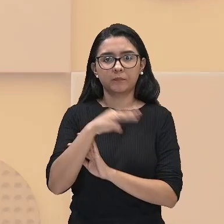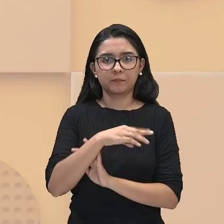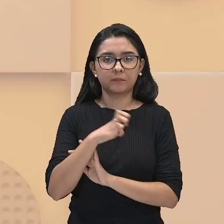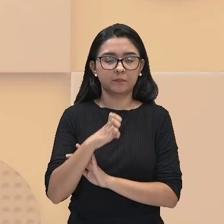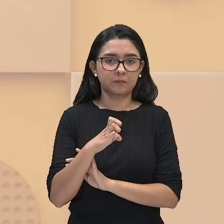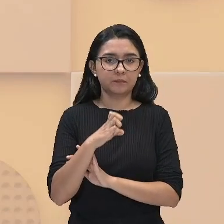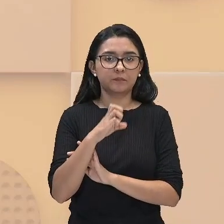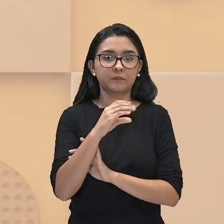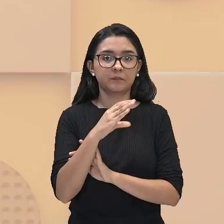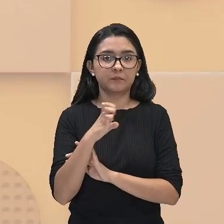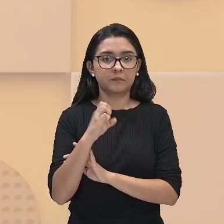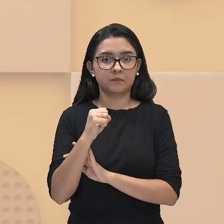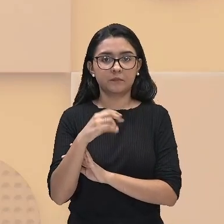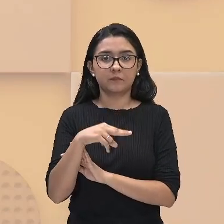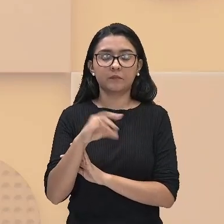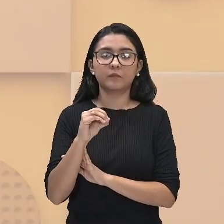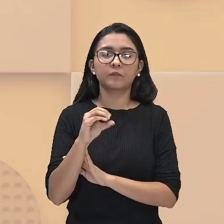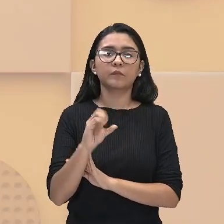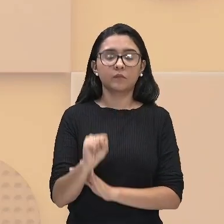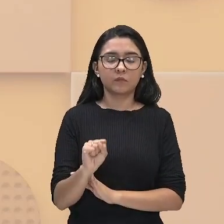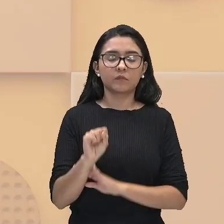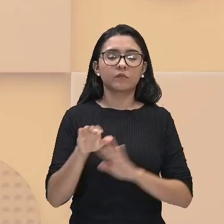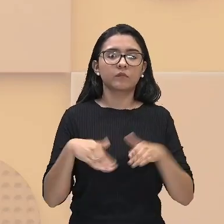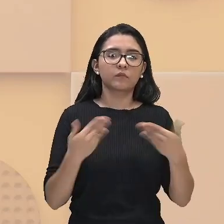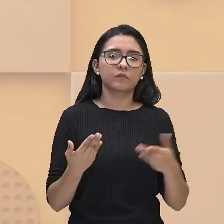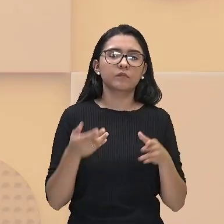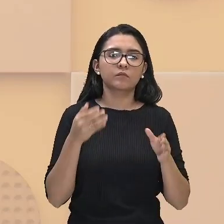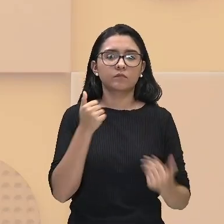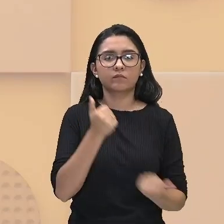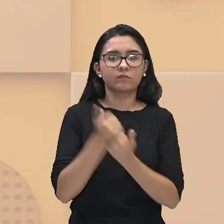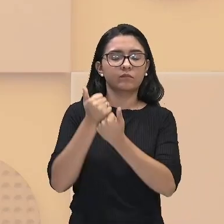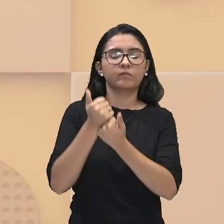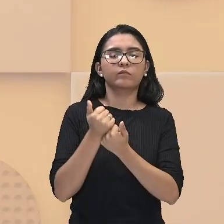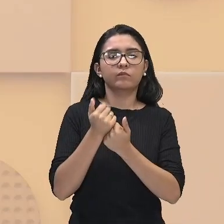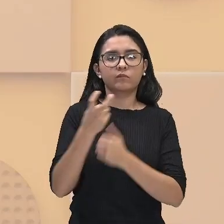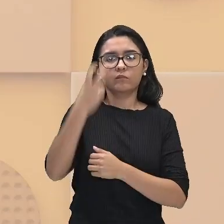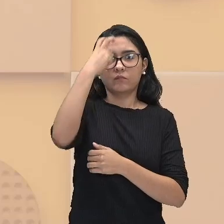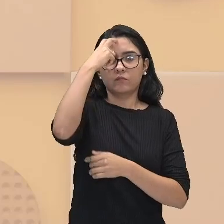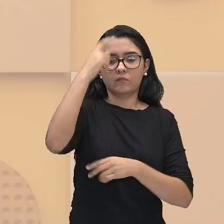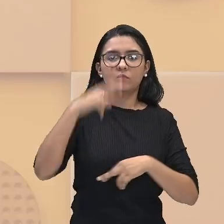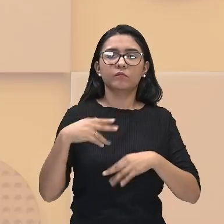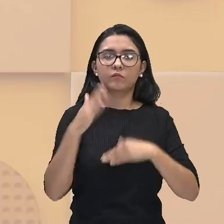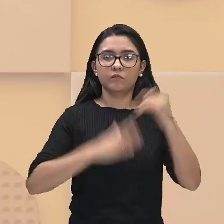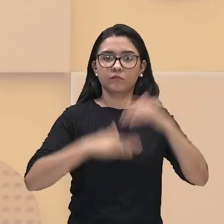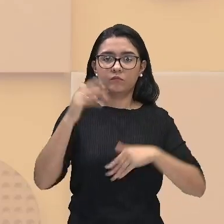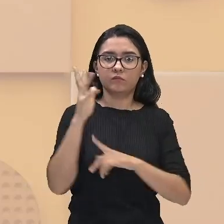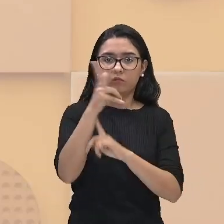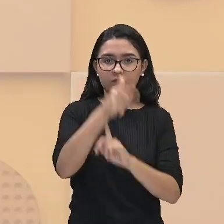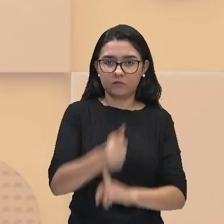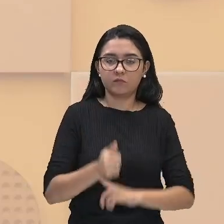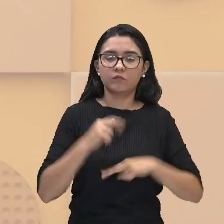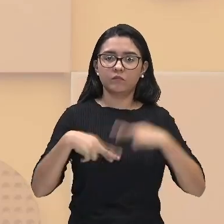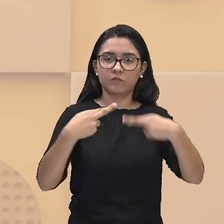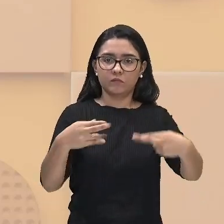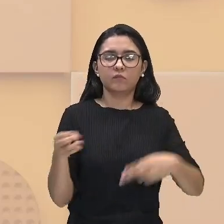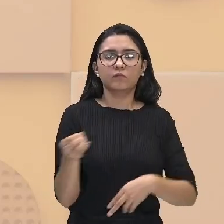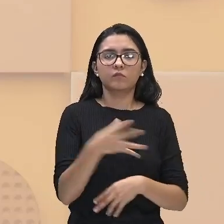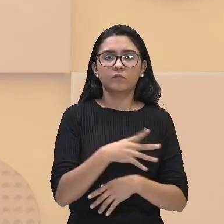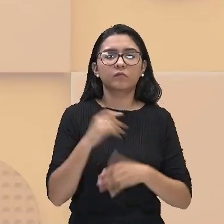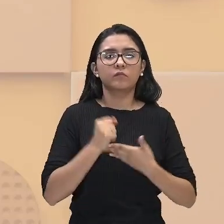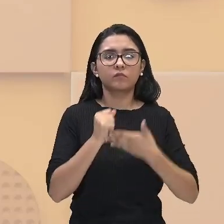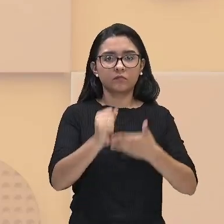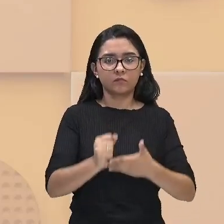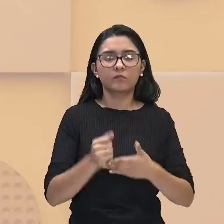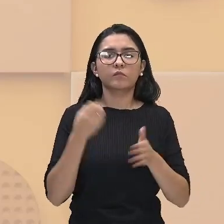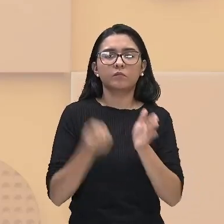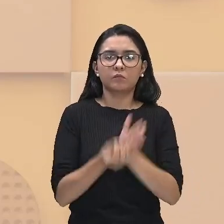apoio cultural a artistas renascentistas vai fazer com que haja ali uma grande produção, visto que eles vão ser